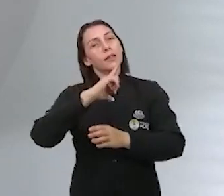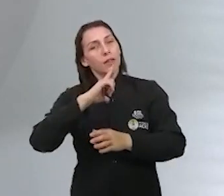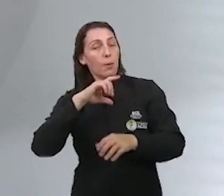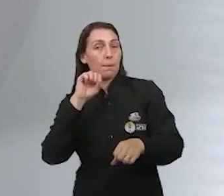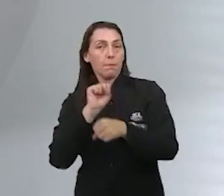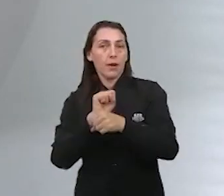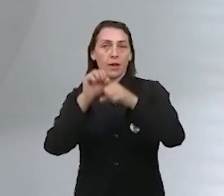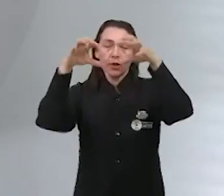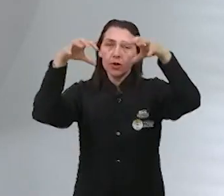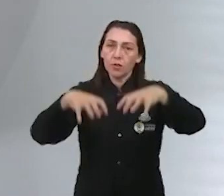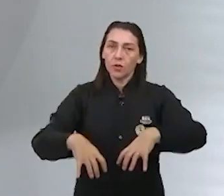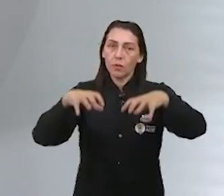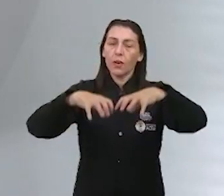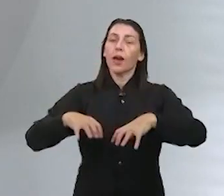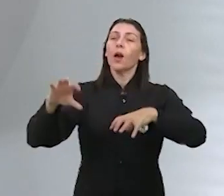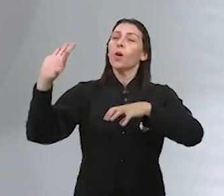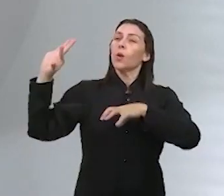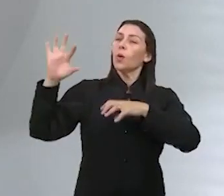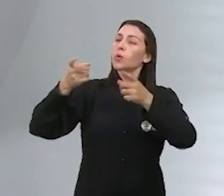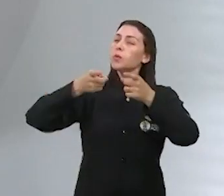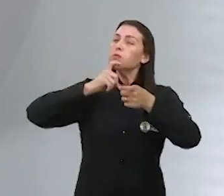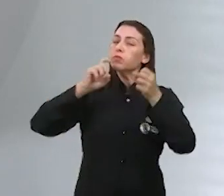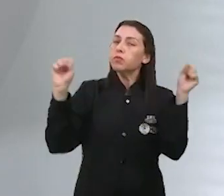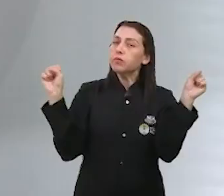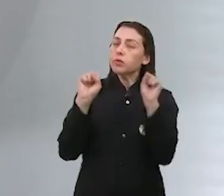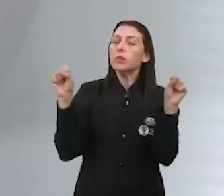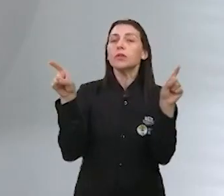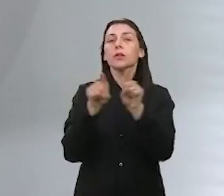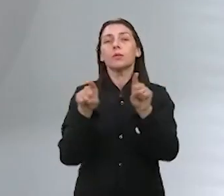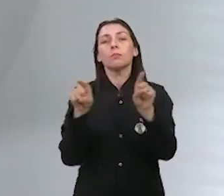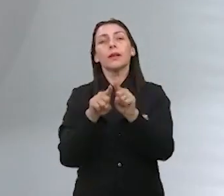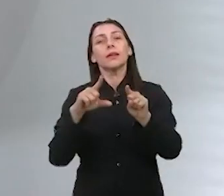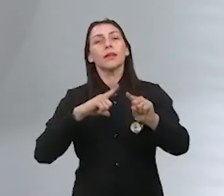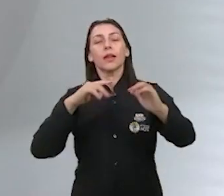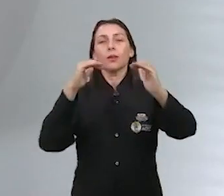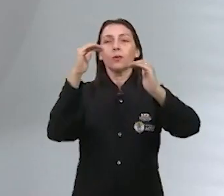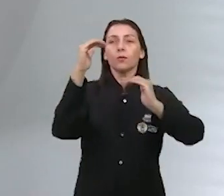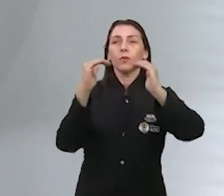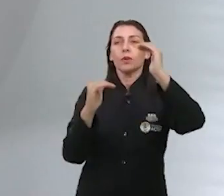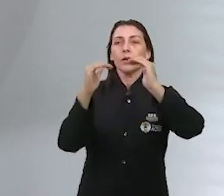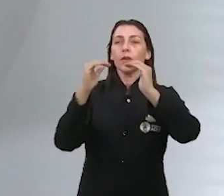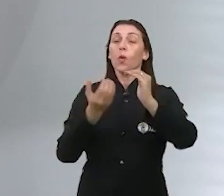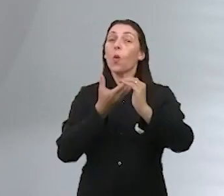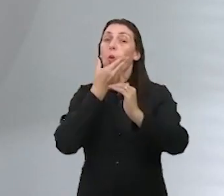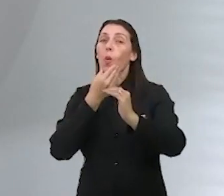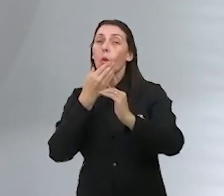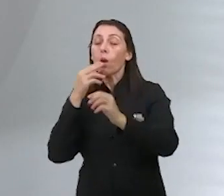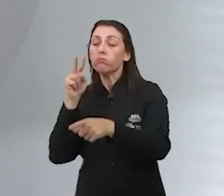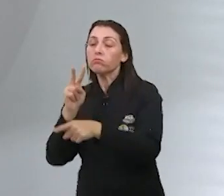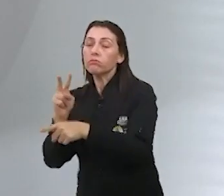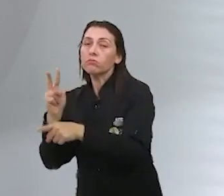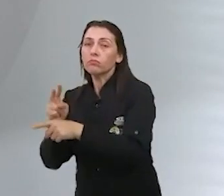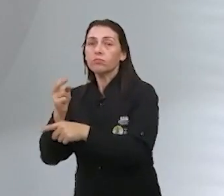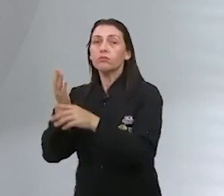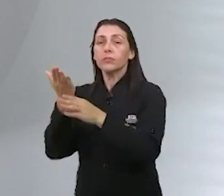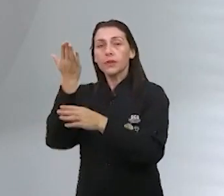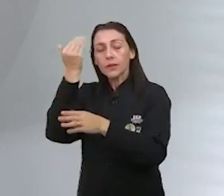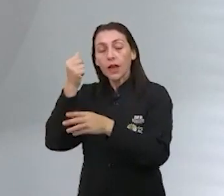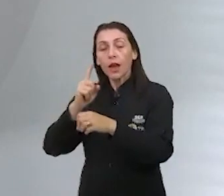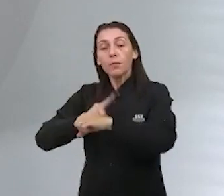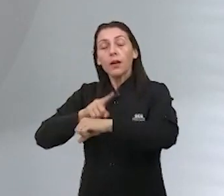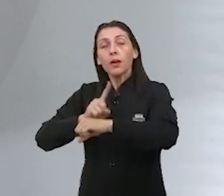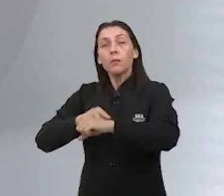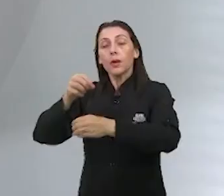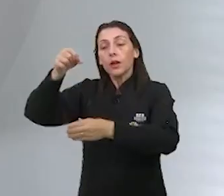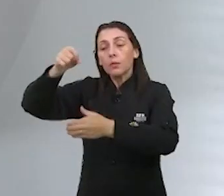ou porque a frente fria vai chegar, ou seja, há um equilíbrio. Então o produtor rural, ele sabe a época do ano que ele planta,